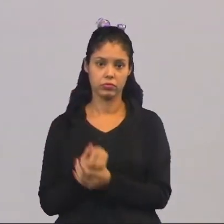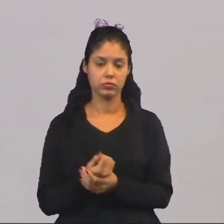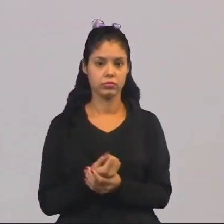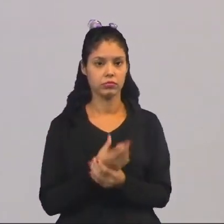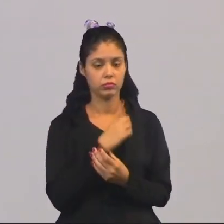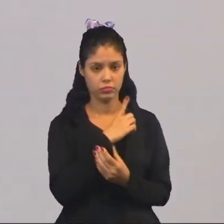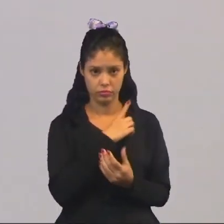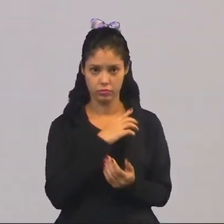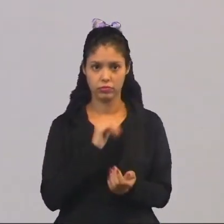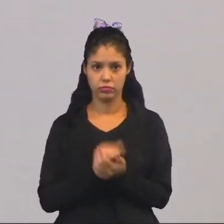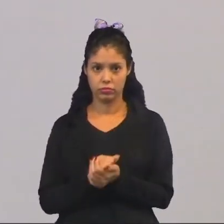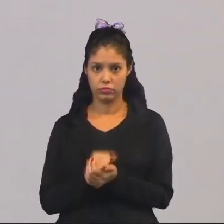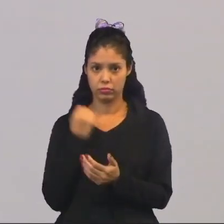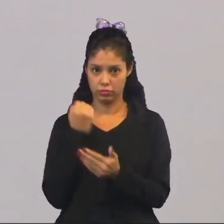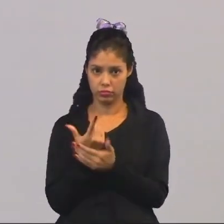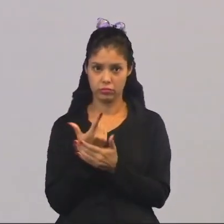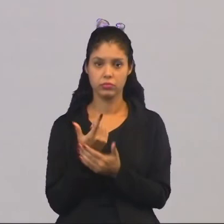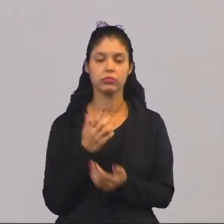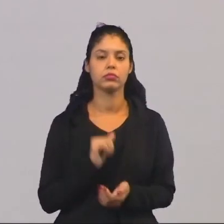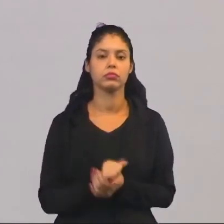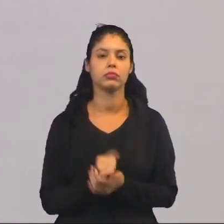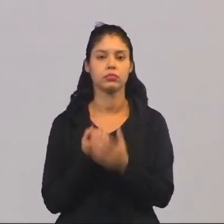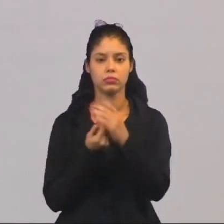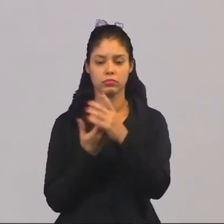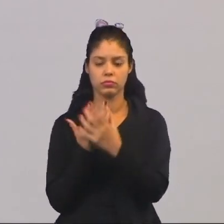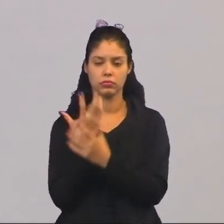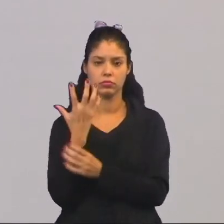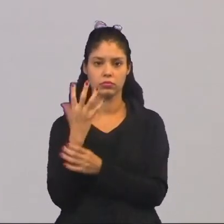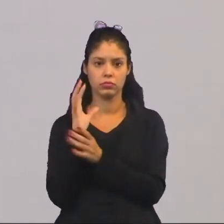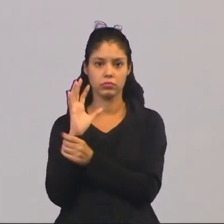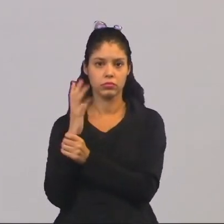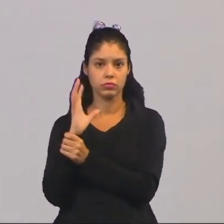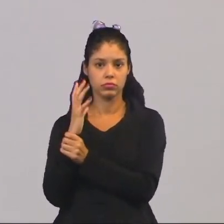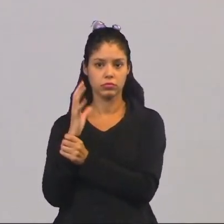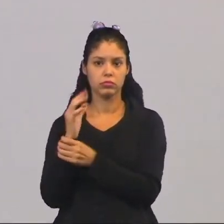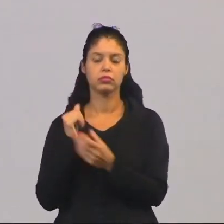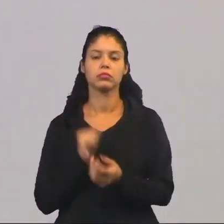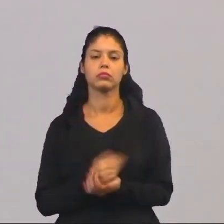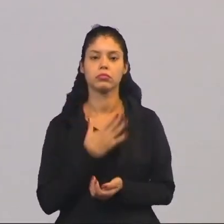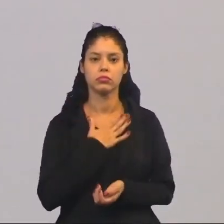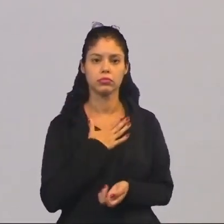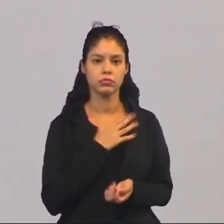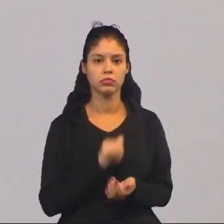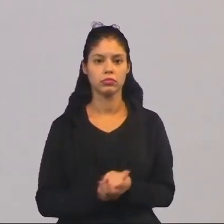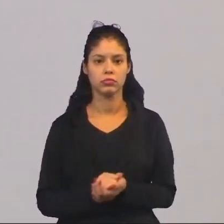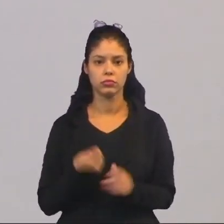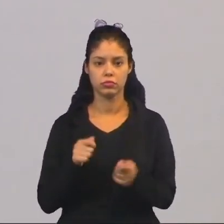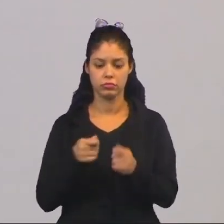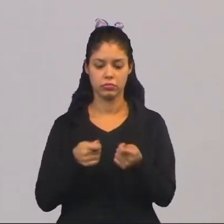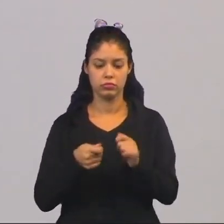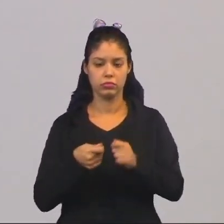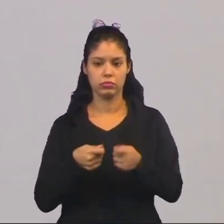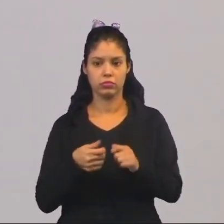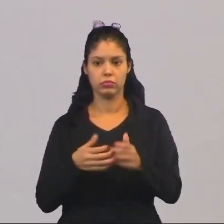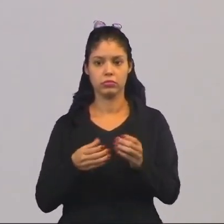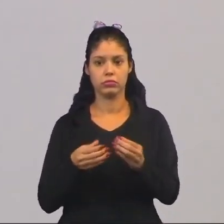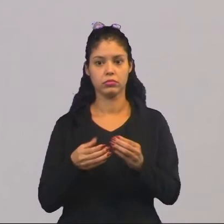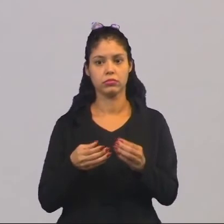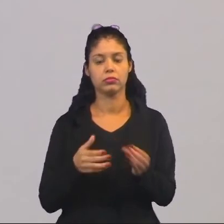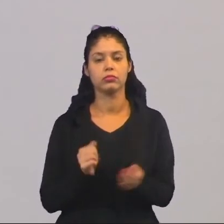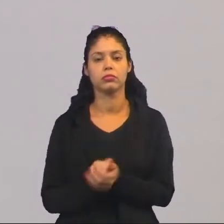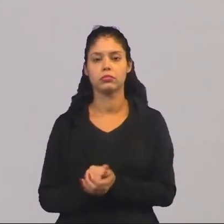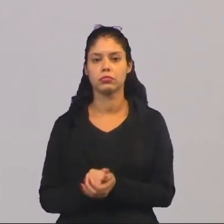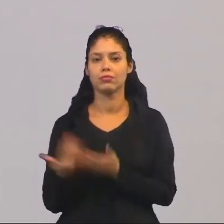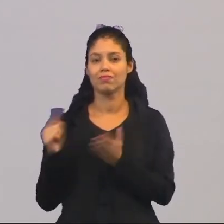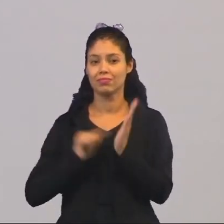que, inclusive, comprar isso aí para mim colocar também no meu pulso. Então, de tanto você estar digitando, você chega a